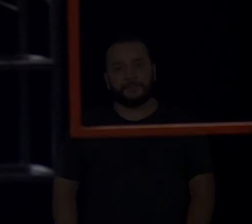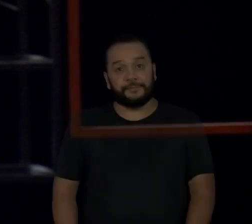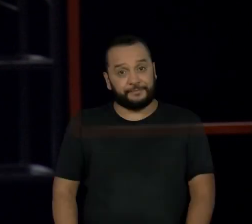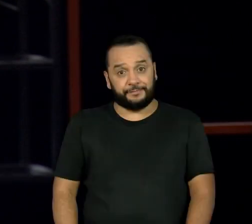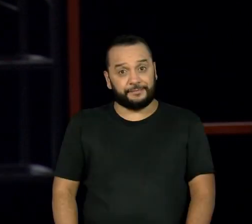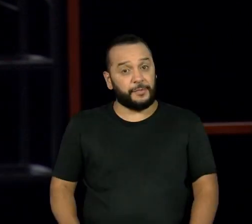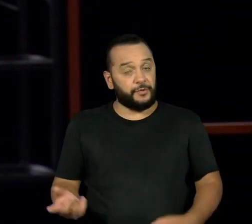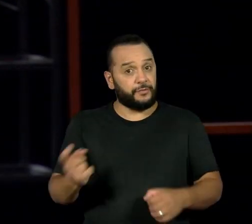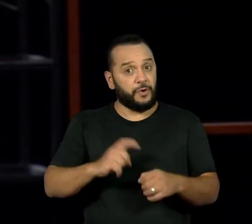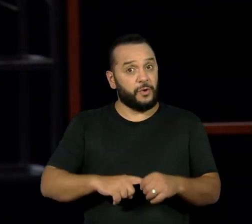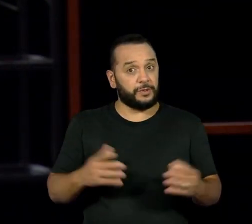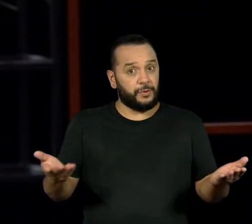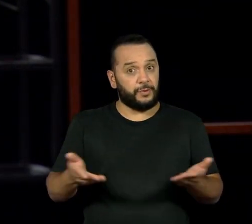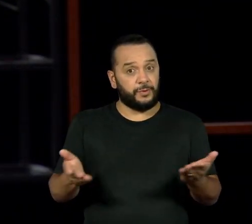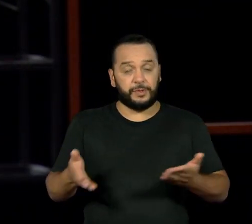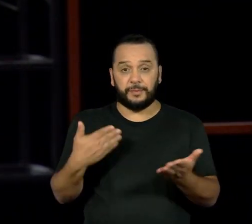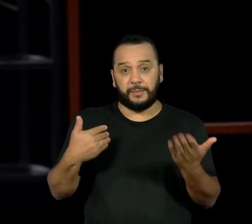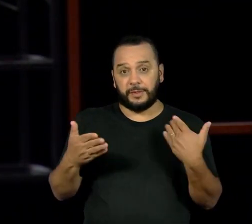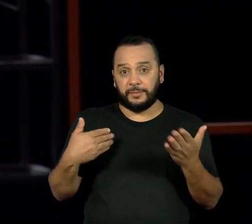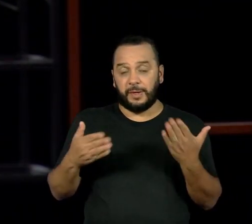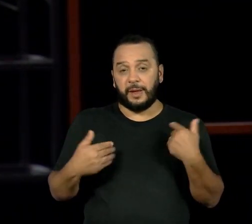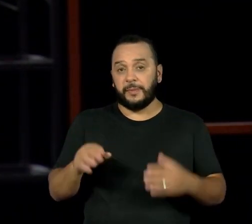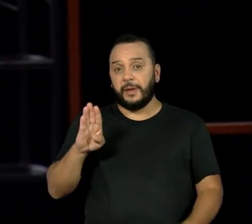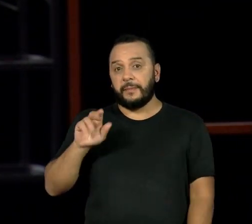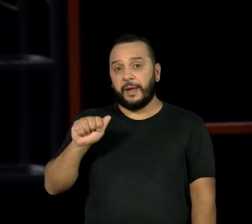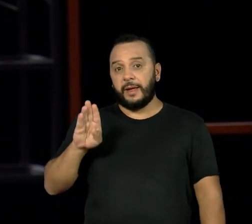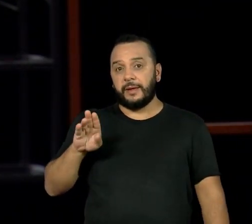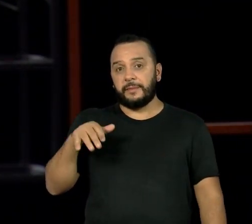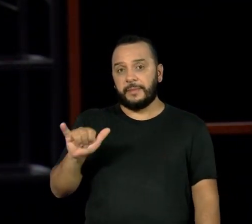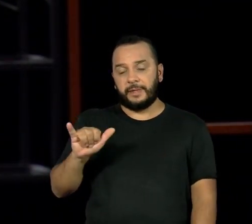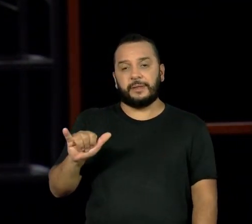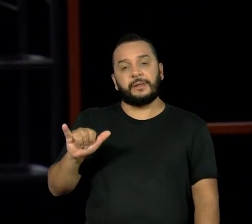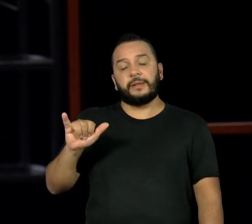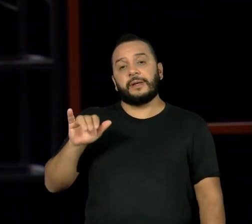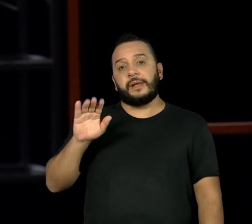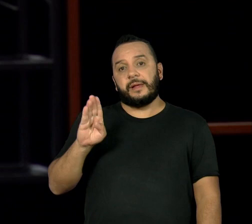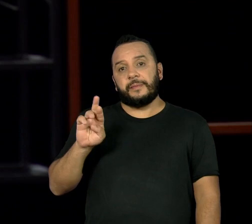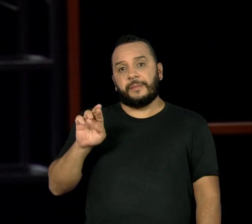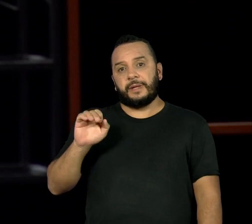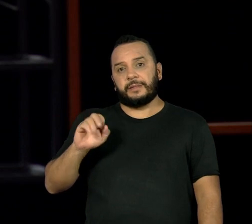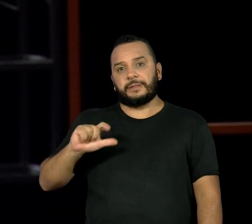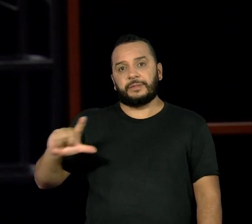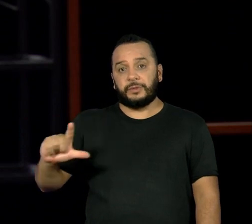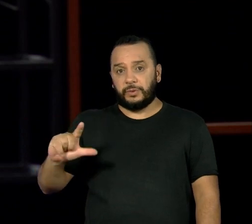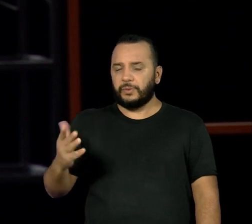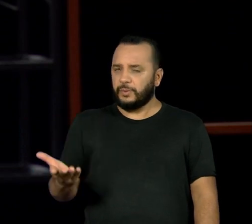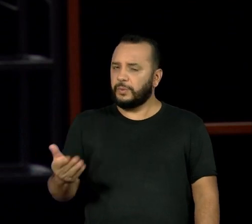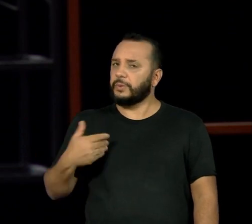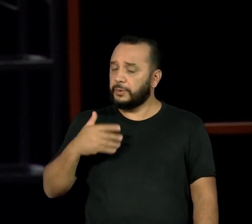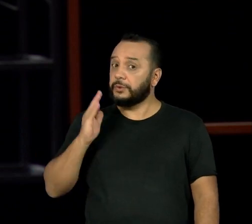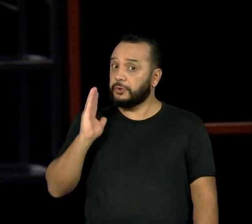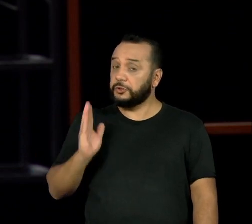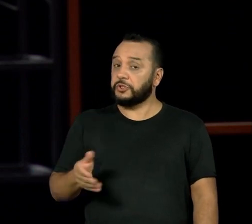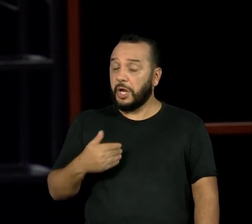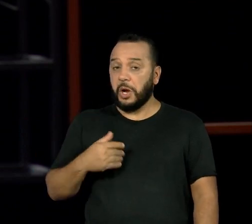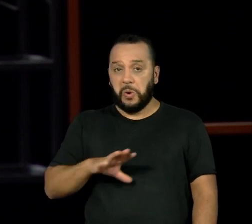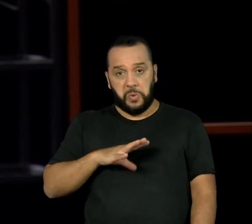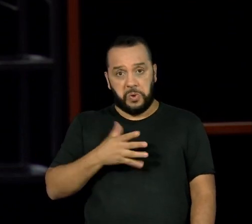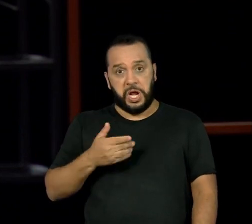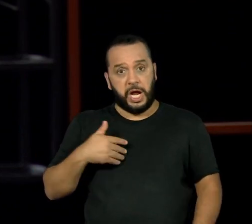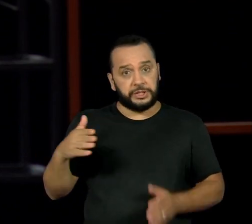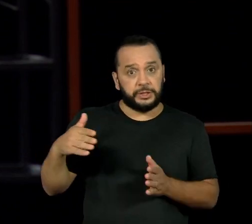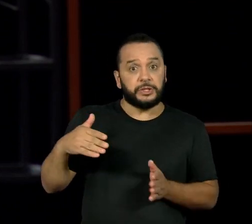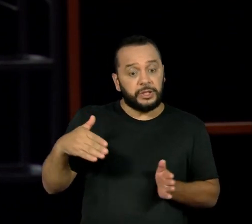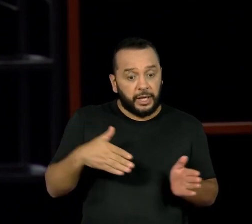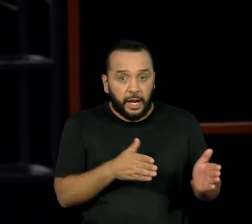Estamos de volta e hoje o nosso bate-papo é com a Baby do Brasil, que num certo momento enfrentou a pé os